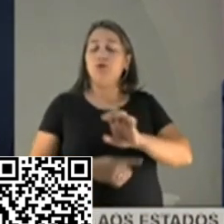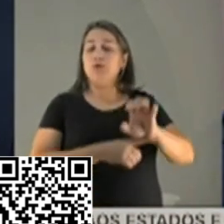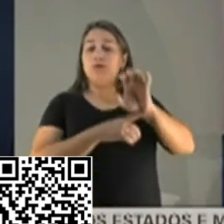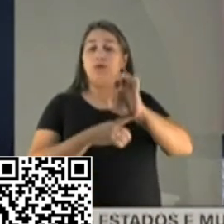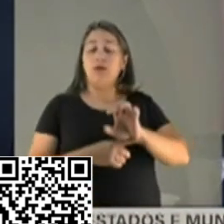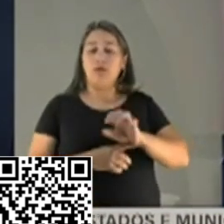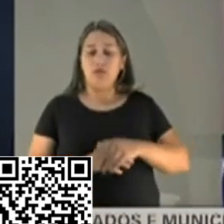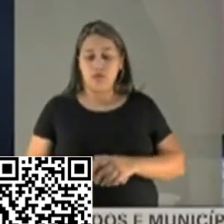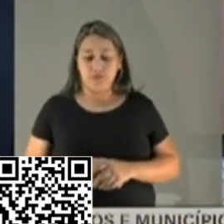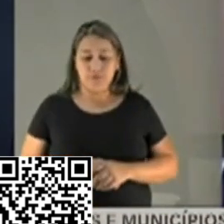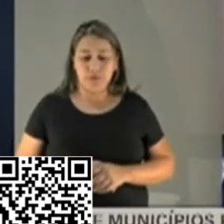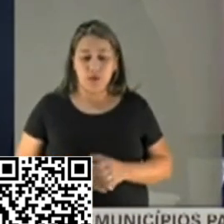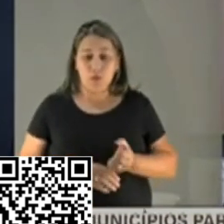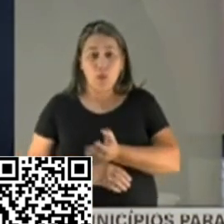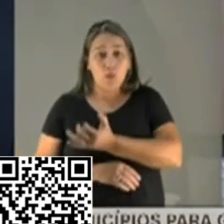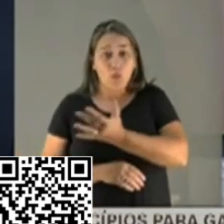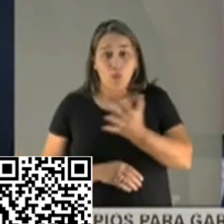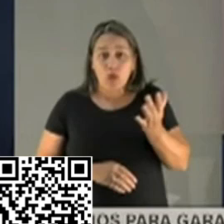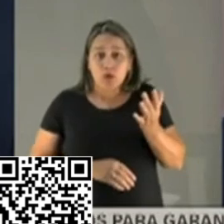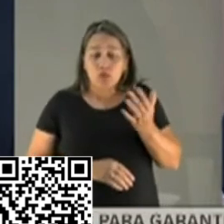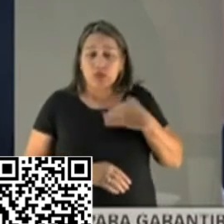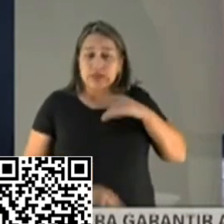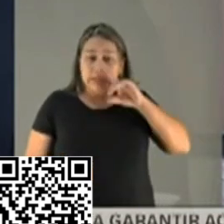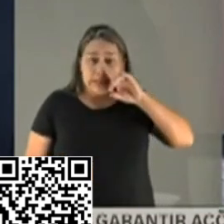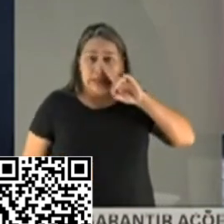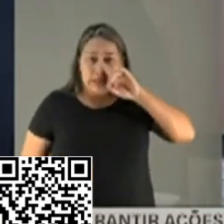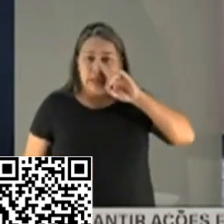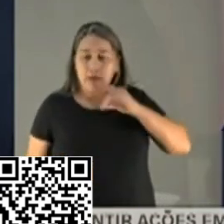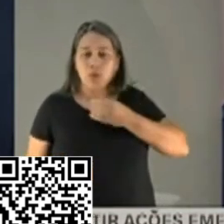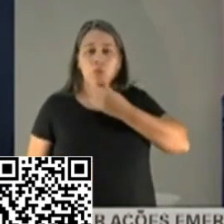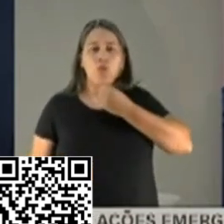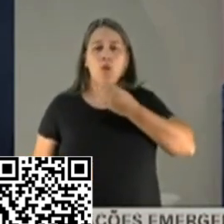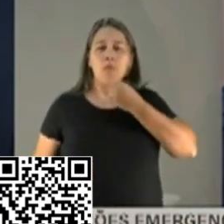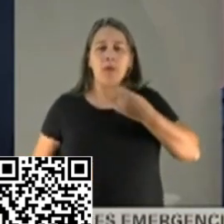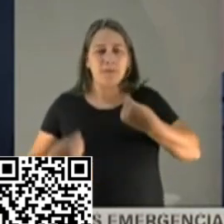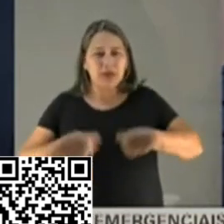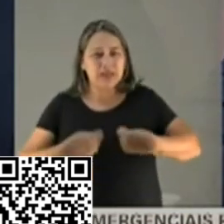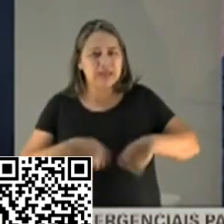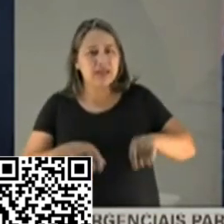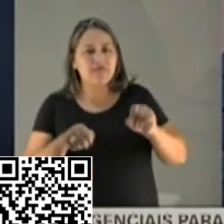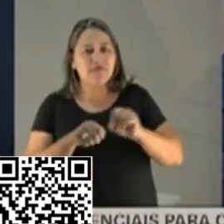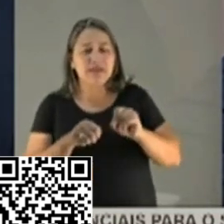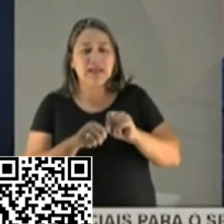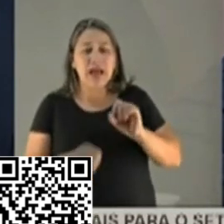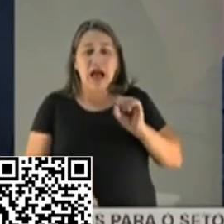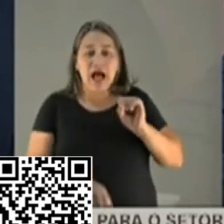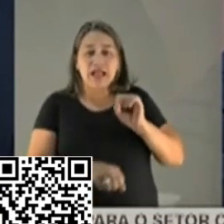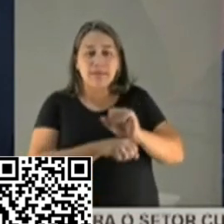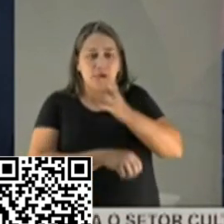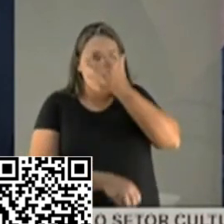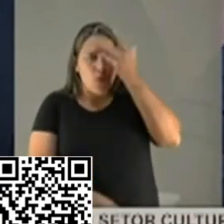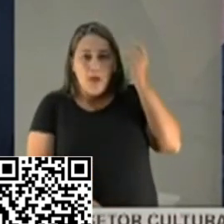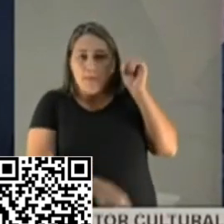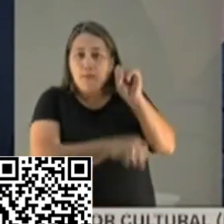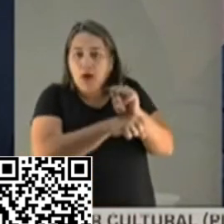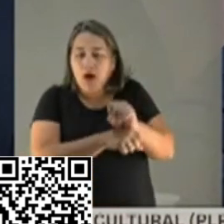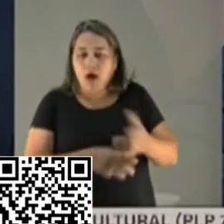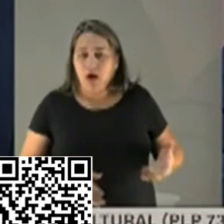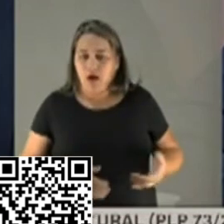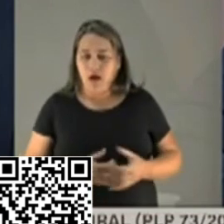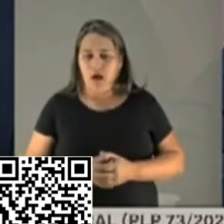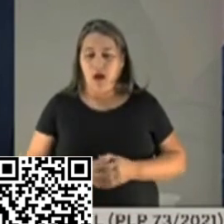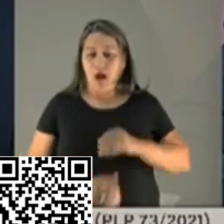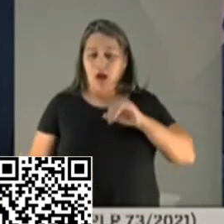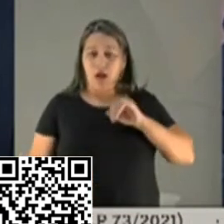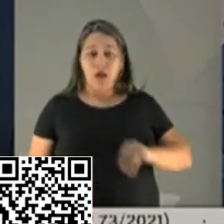Ou seja, quantos crimes de responsabilidade esse homem vai ter que cometer até que alguém pare ele? E se nós